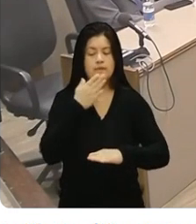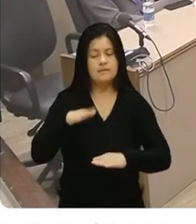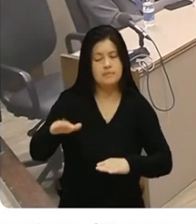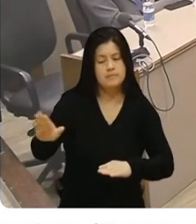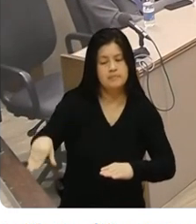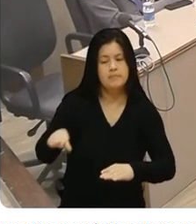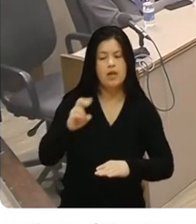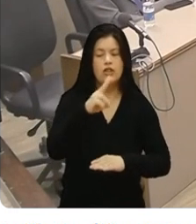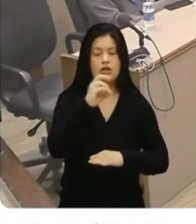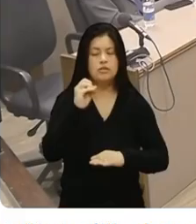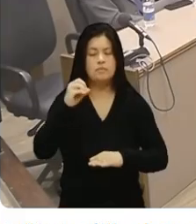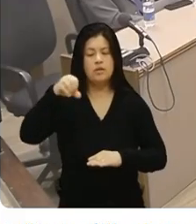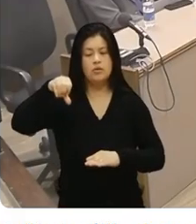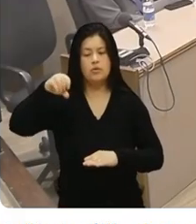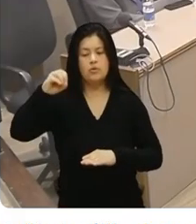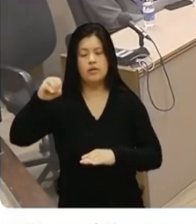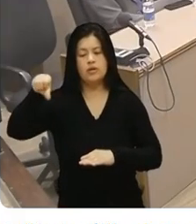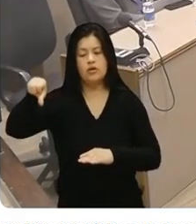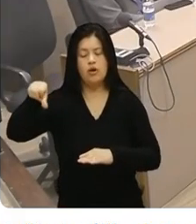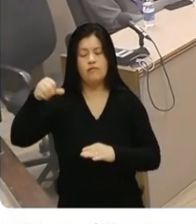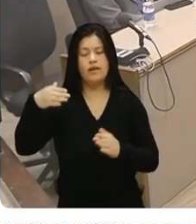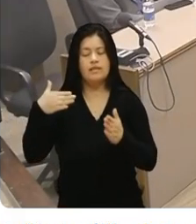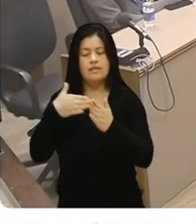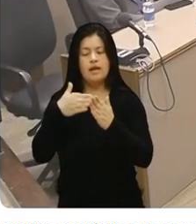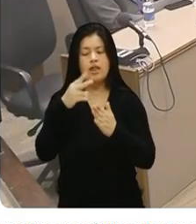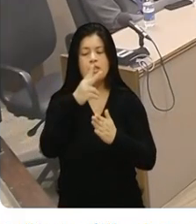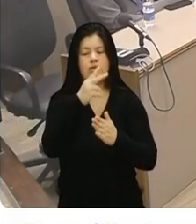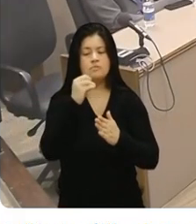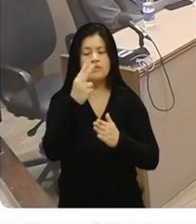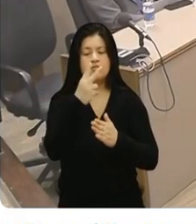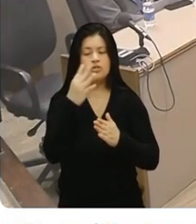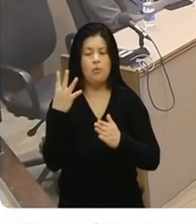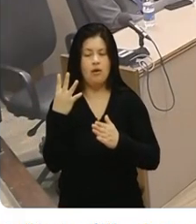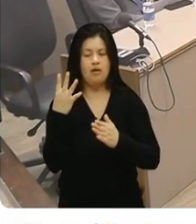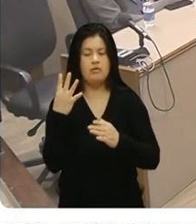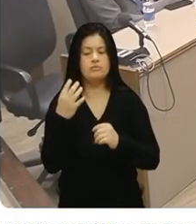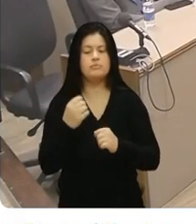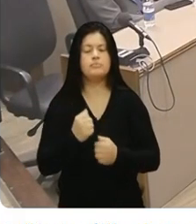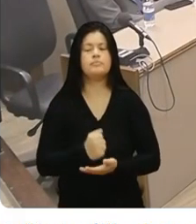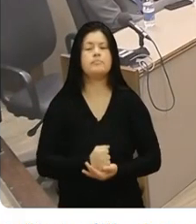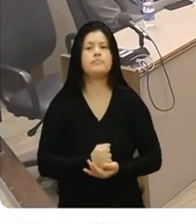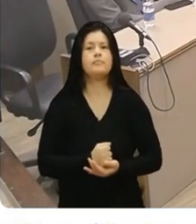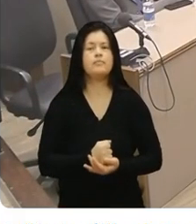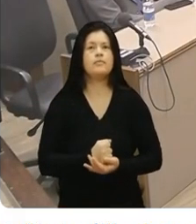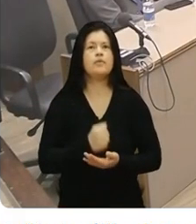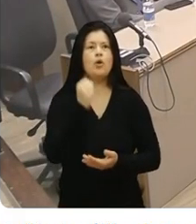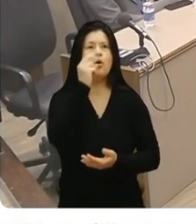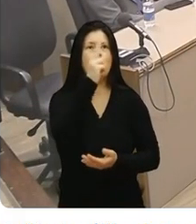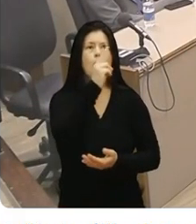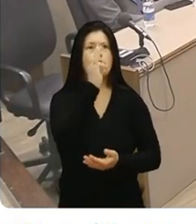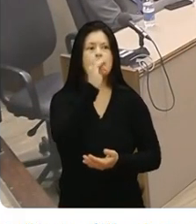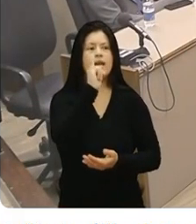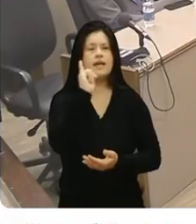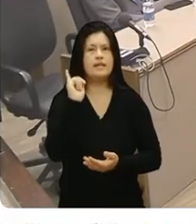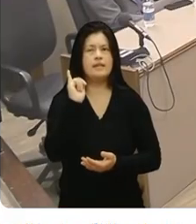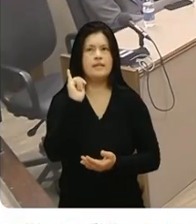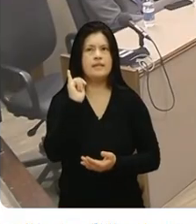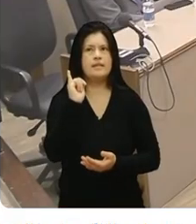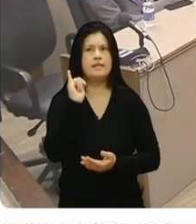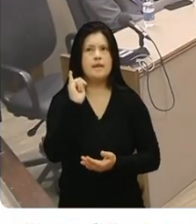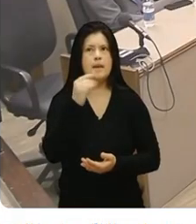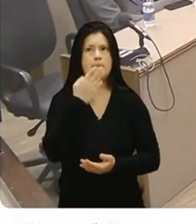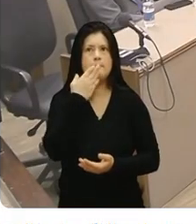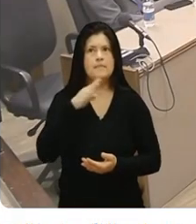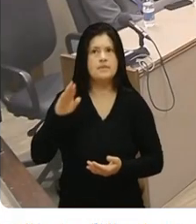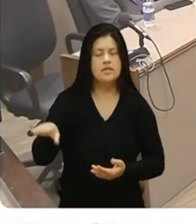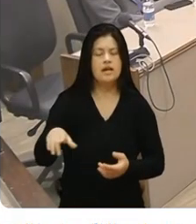Pediatria, 2009-2024, atuação em UTI neonatal, UTI pediatra e sala de parto de